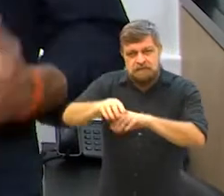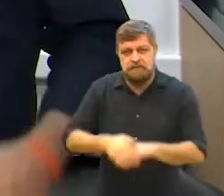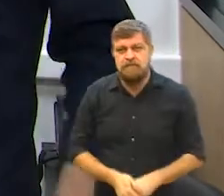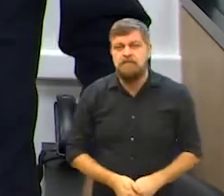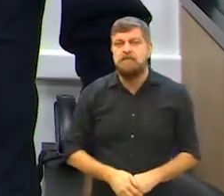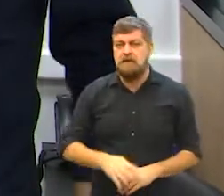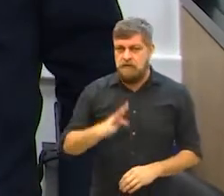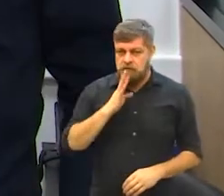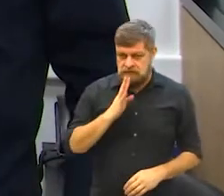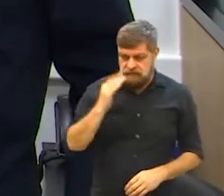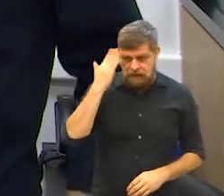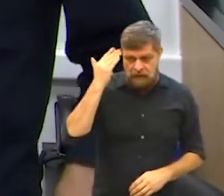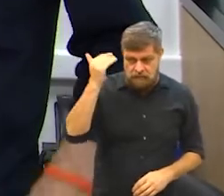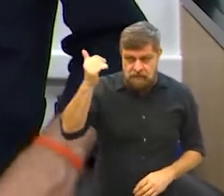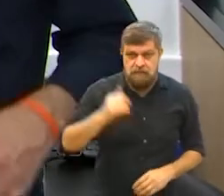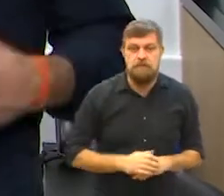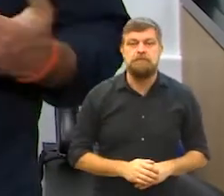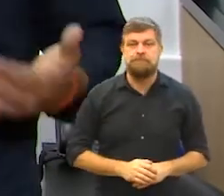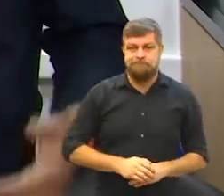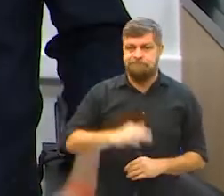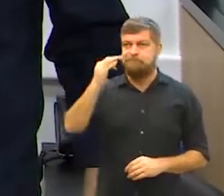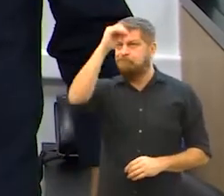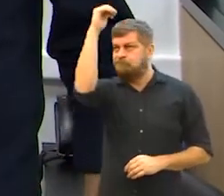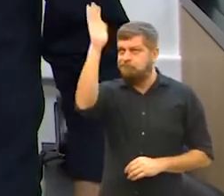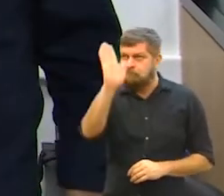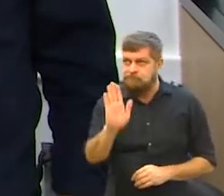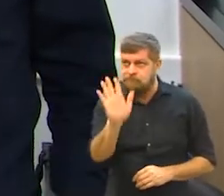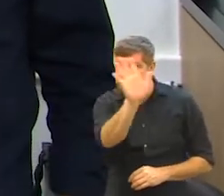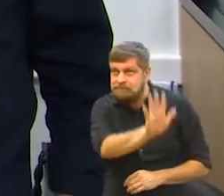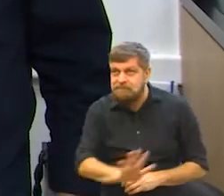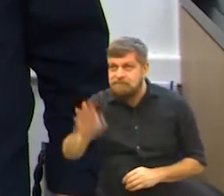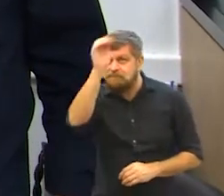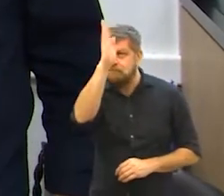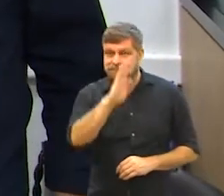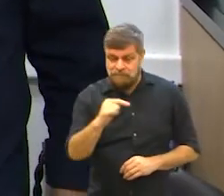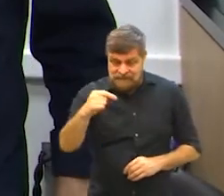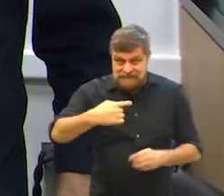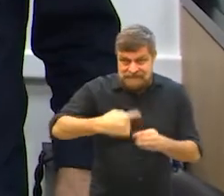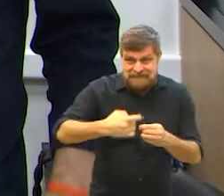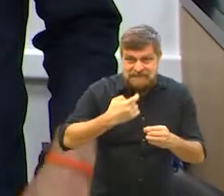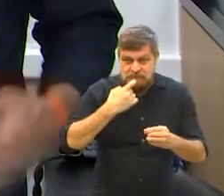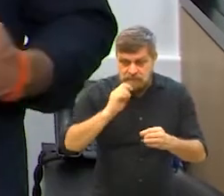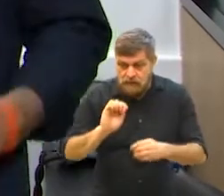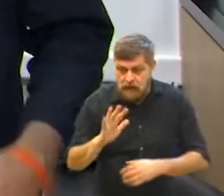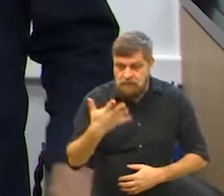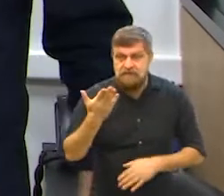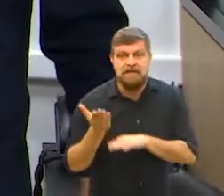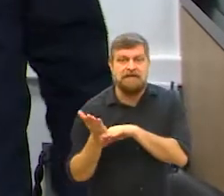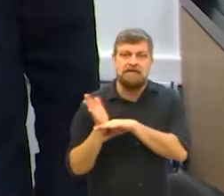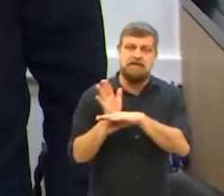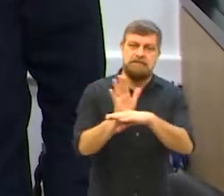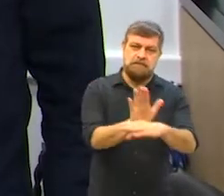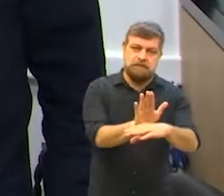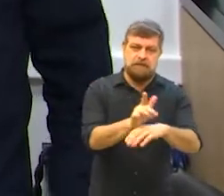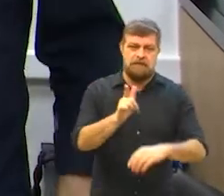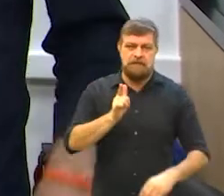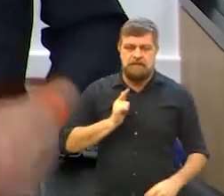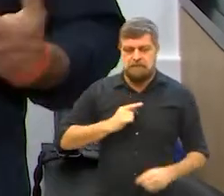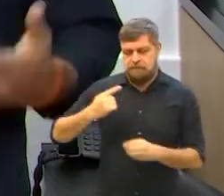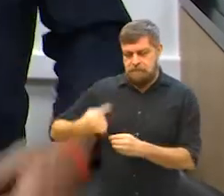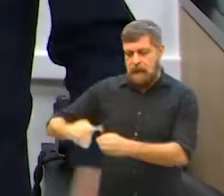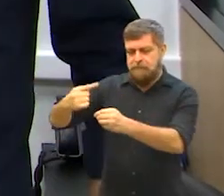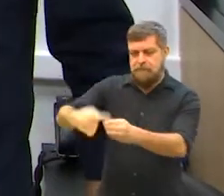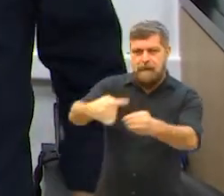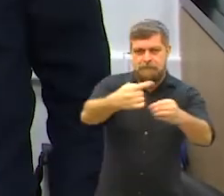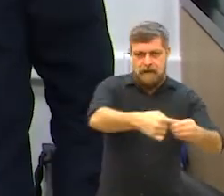que já é muito conhecido aí a nível nacional e se acontecer é muito município de Campinas